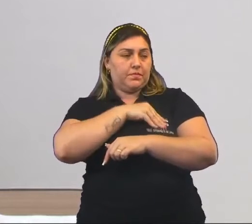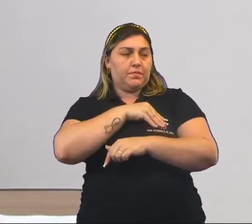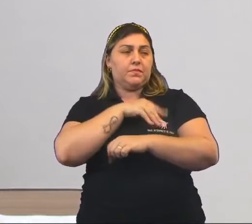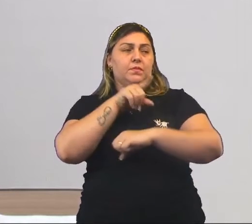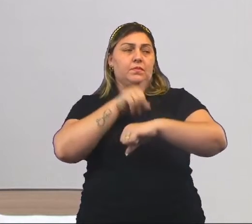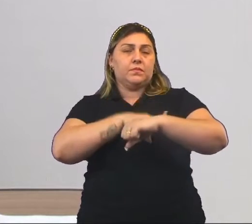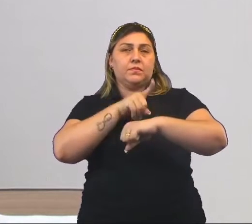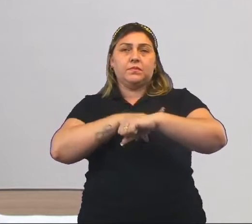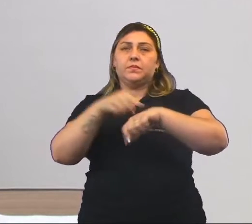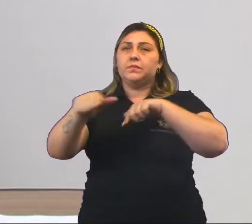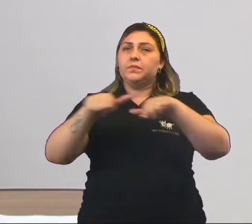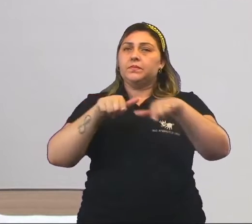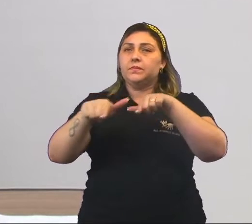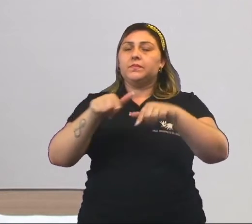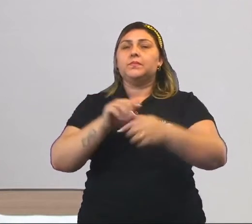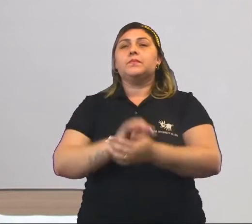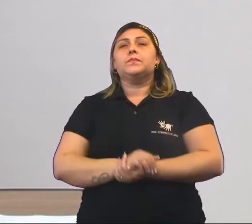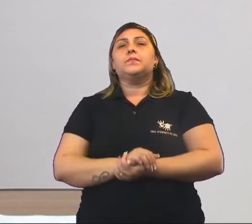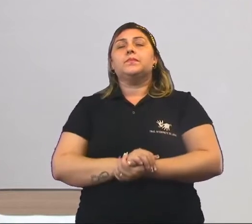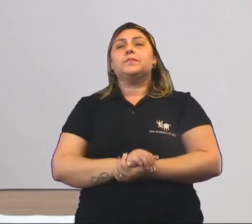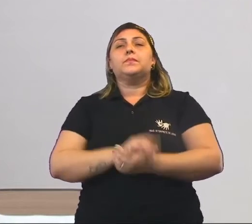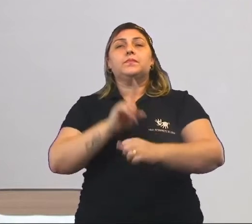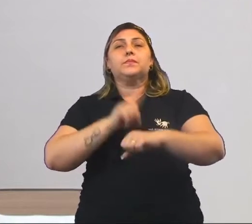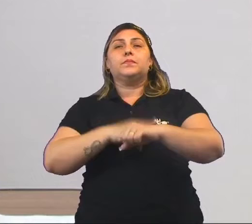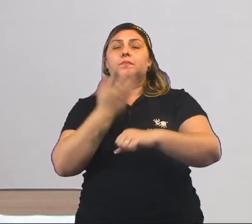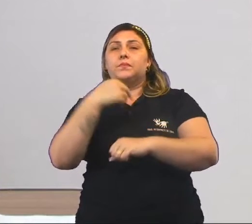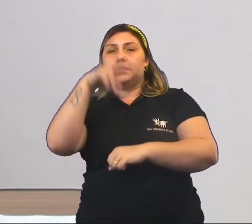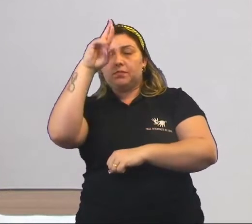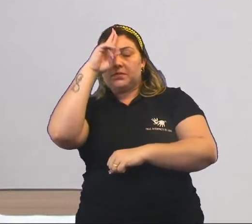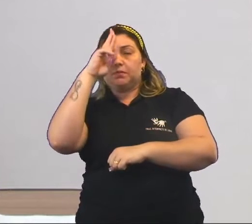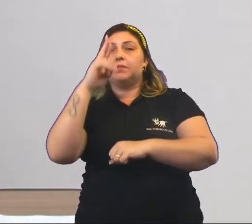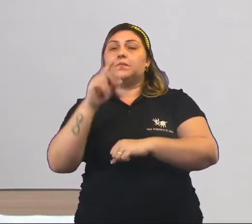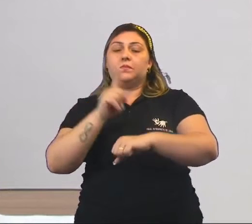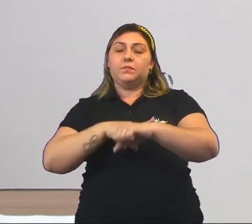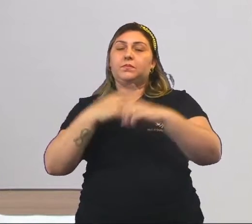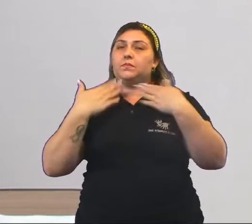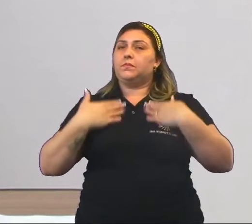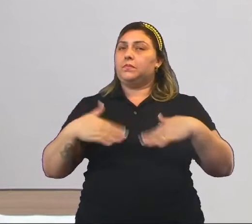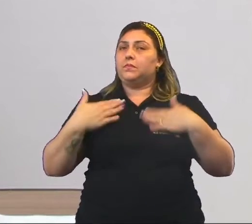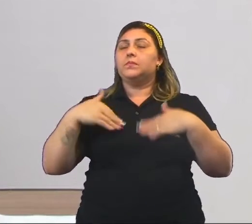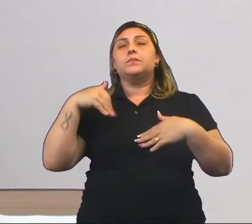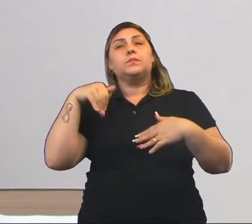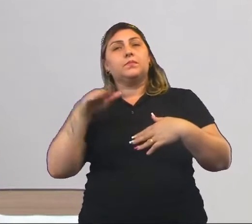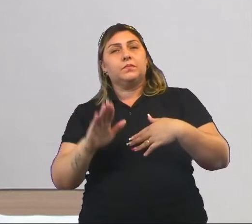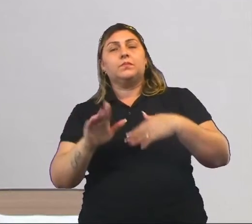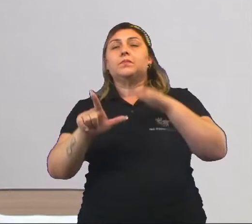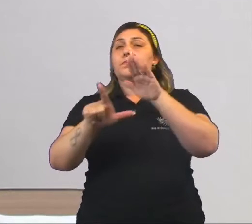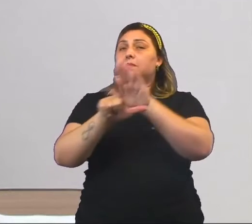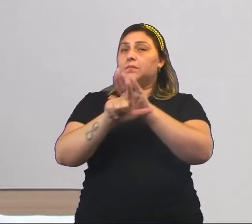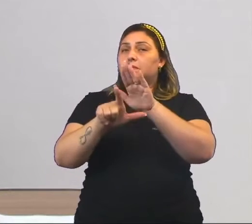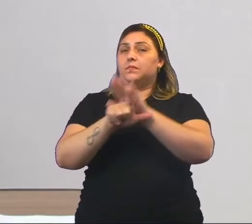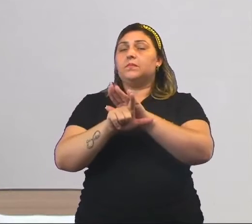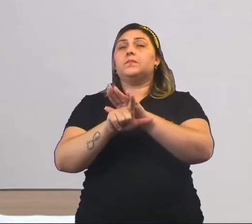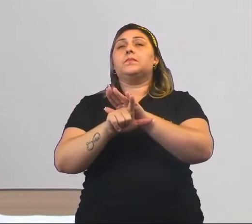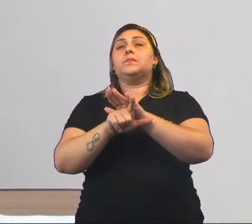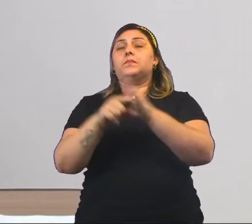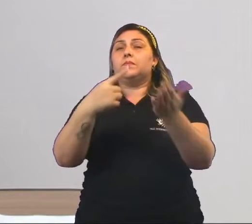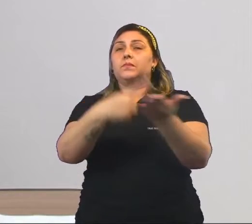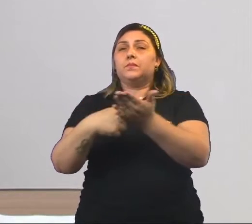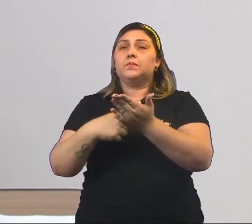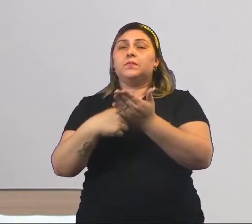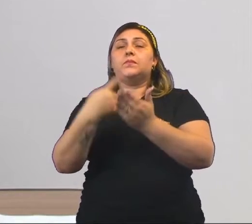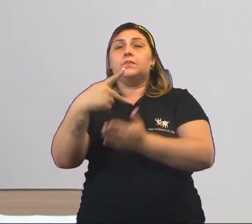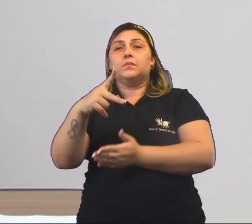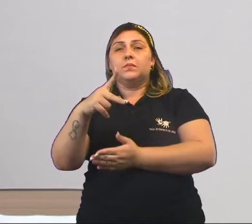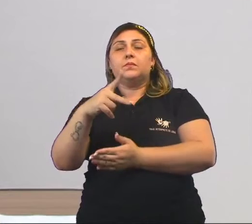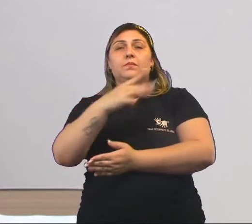e o período que você vai trabalhar ali, estipulando horário de almoço, horário de descanso e tudo mais, tudo determinado por lei e acordado com o seu